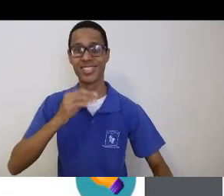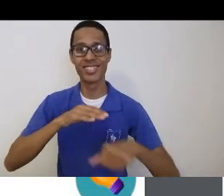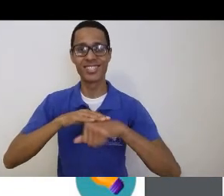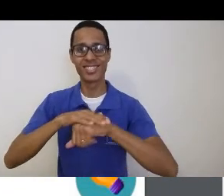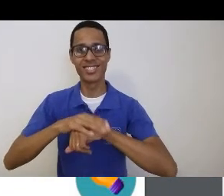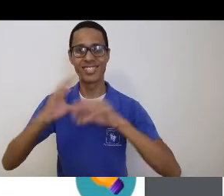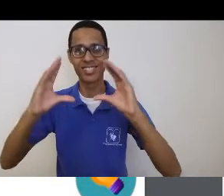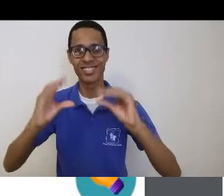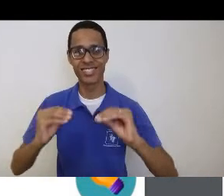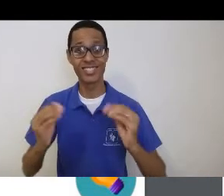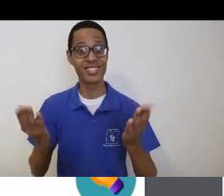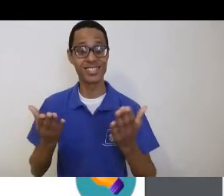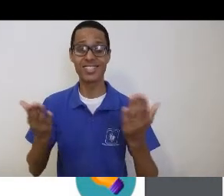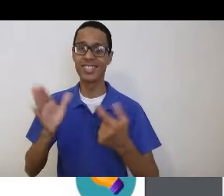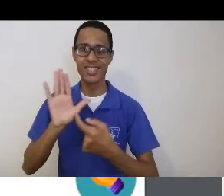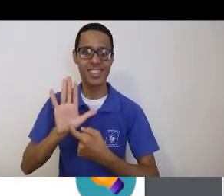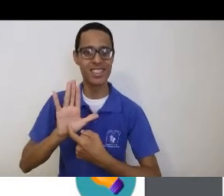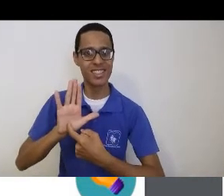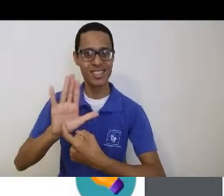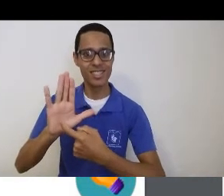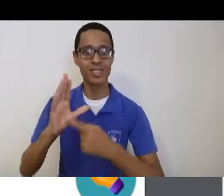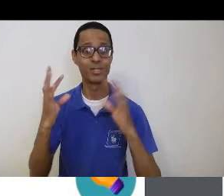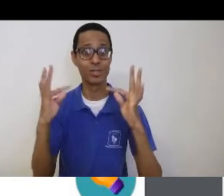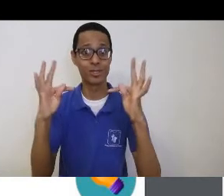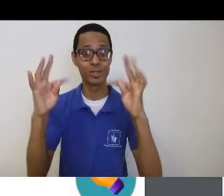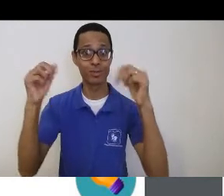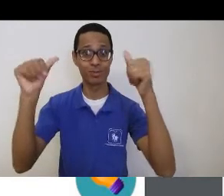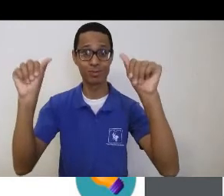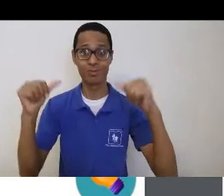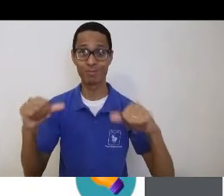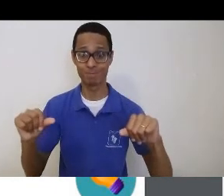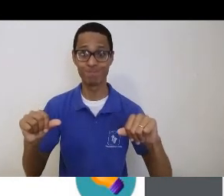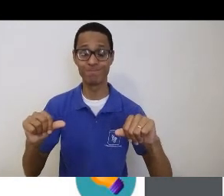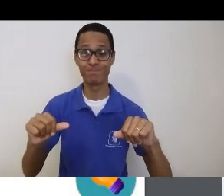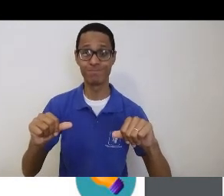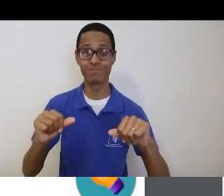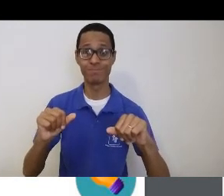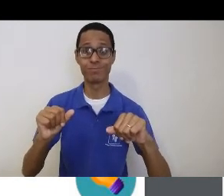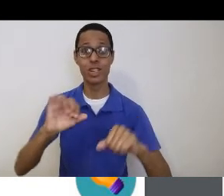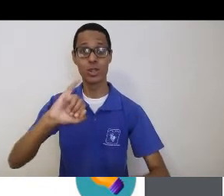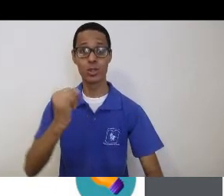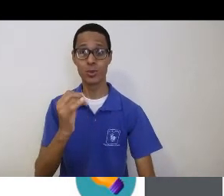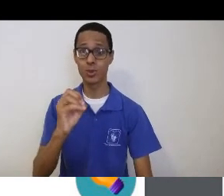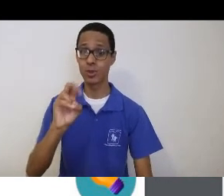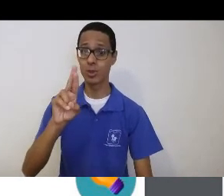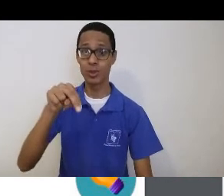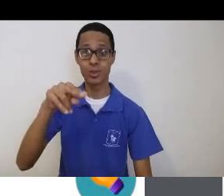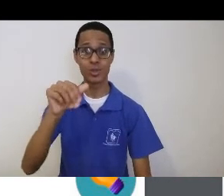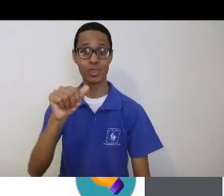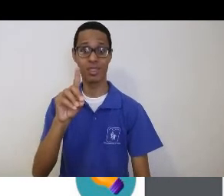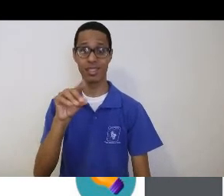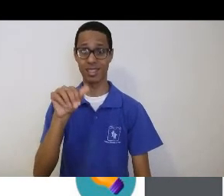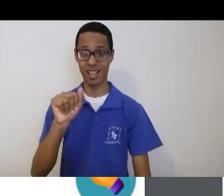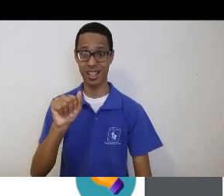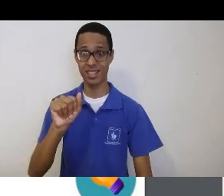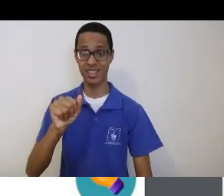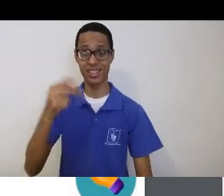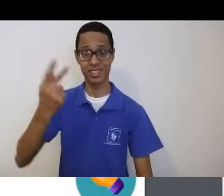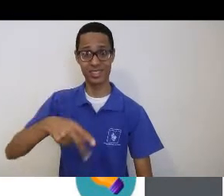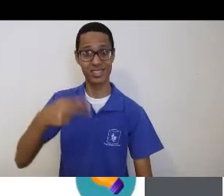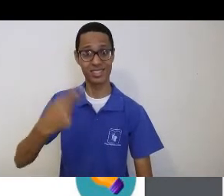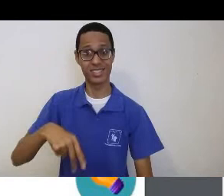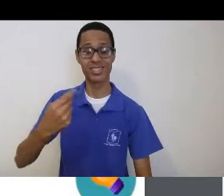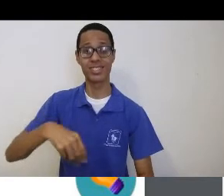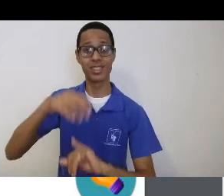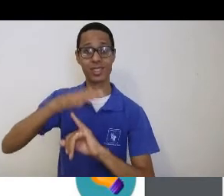Bom dia, boa tarde, boa noite. Vamos fazer agora a apresentação do nosso trabalho, a 12ª Jornada Científica